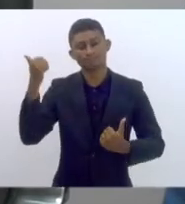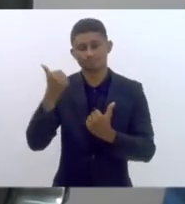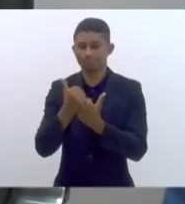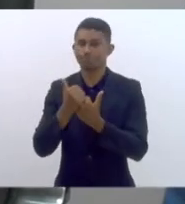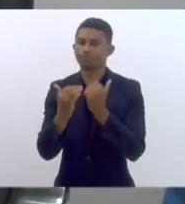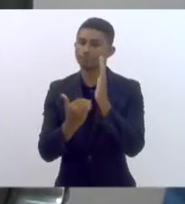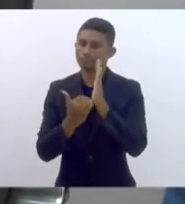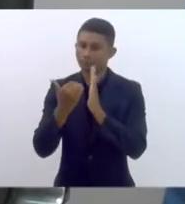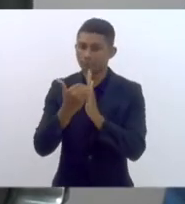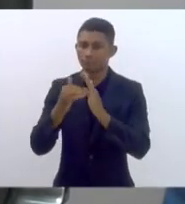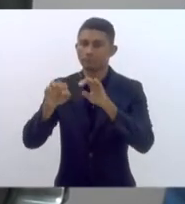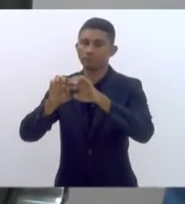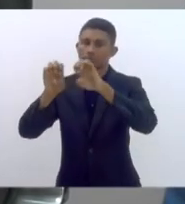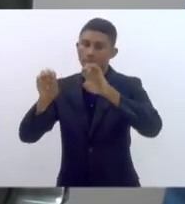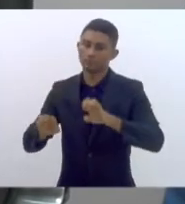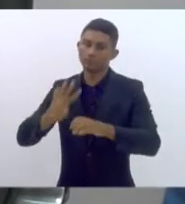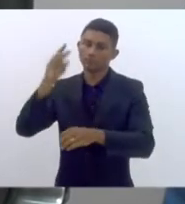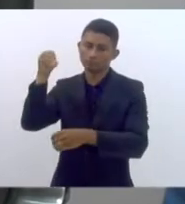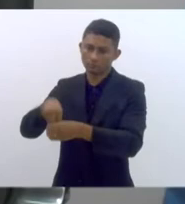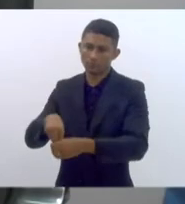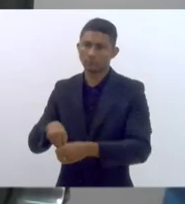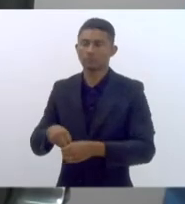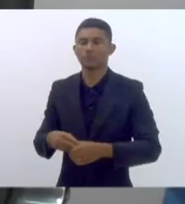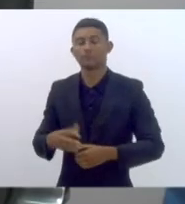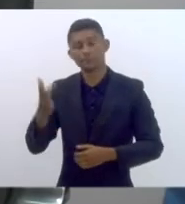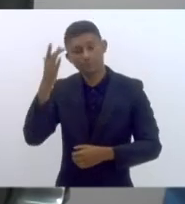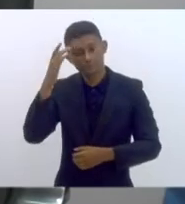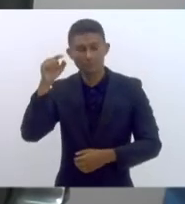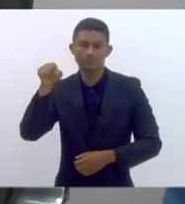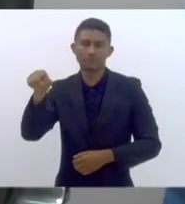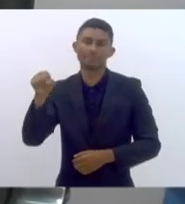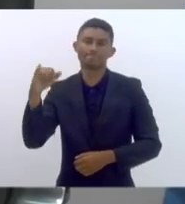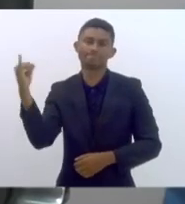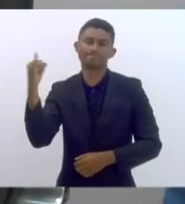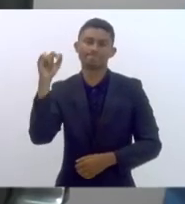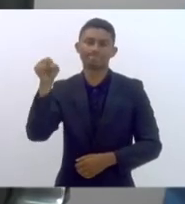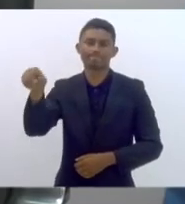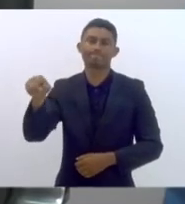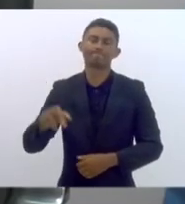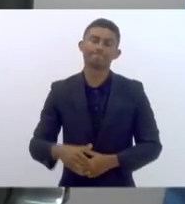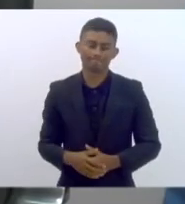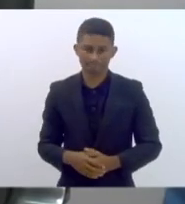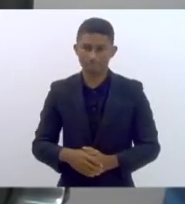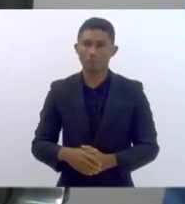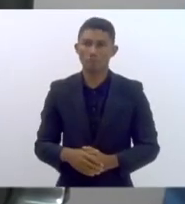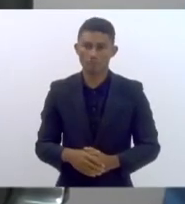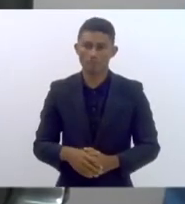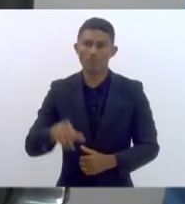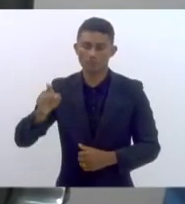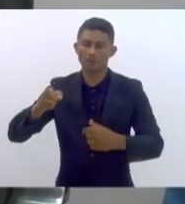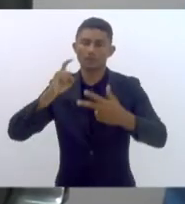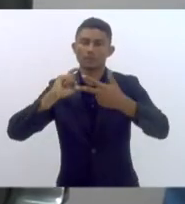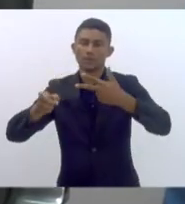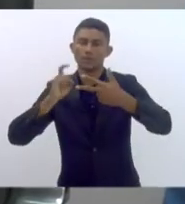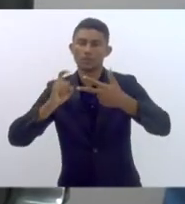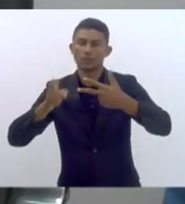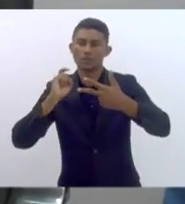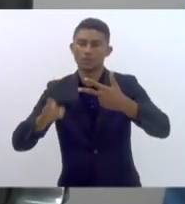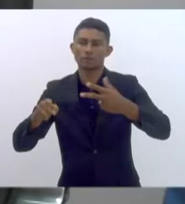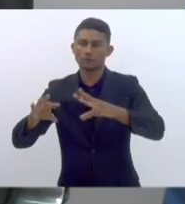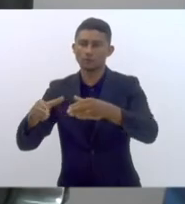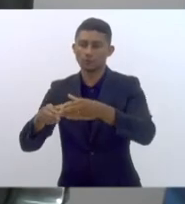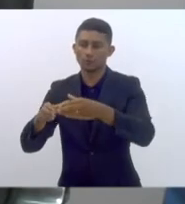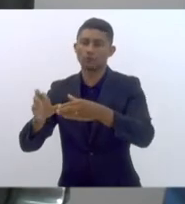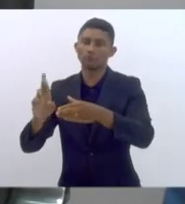essa estrutura que eu acho que é o coração do Poder Executivo, que é o